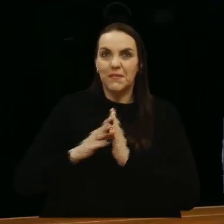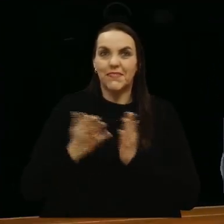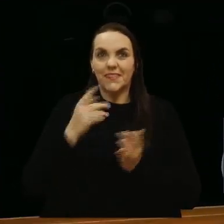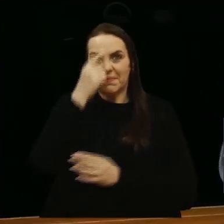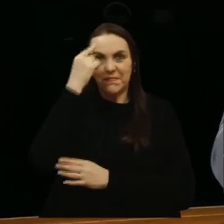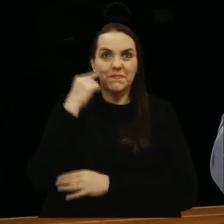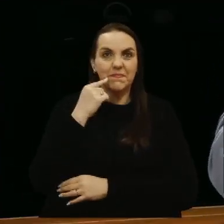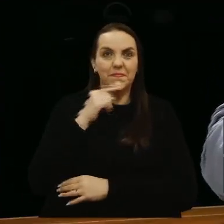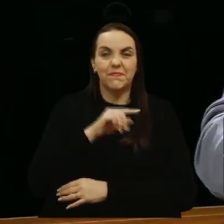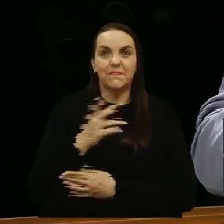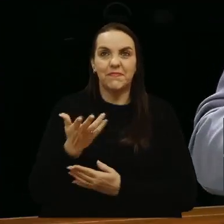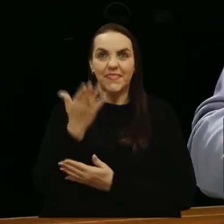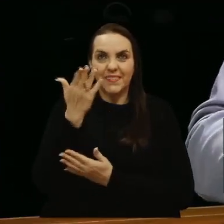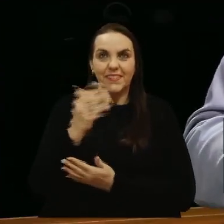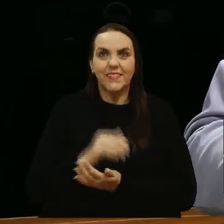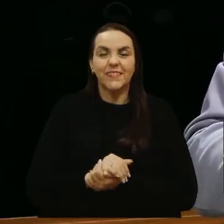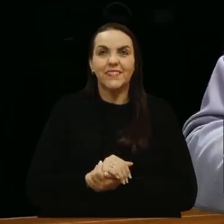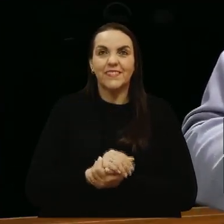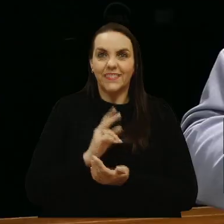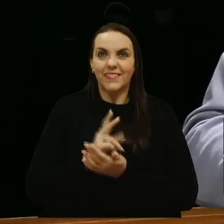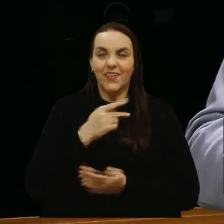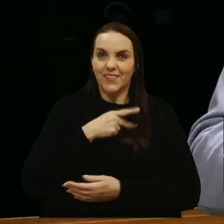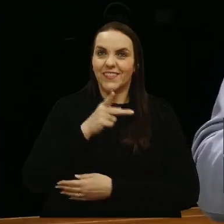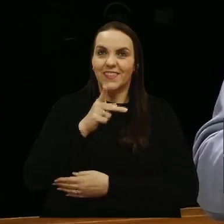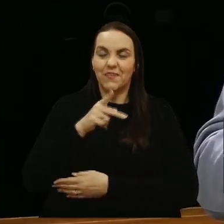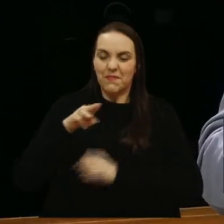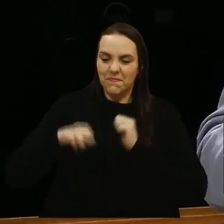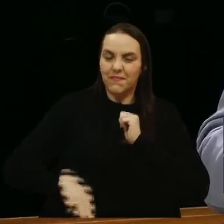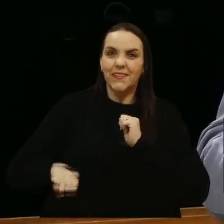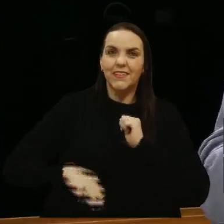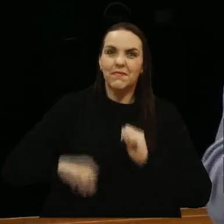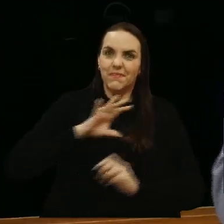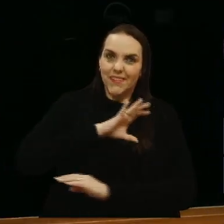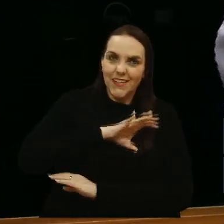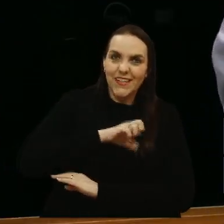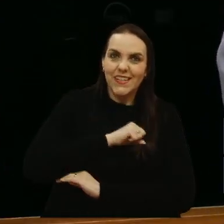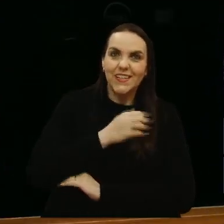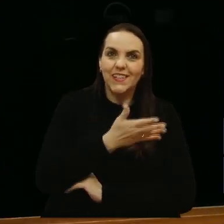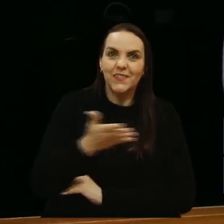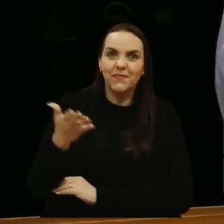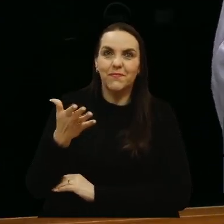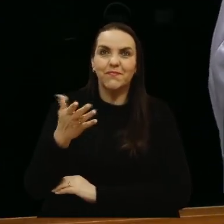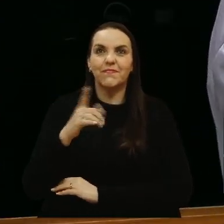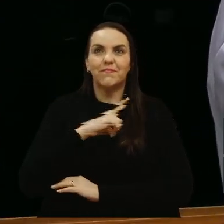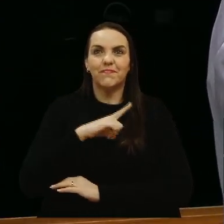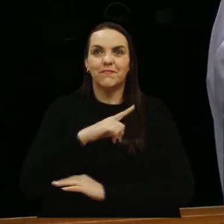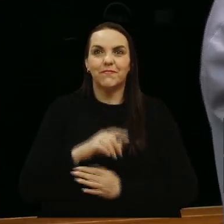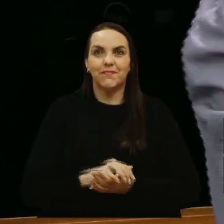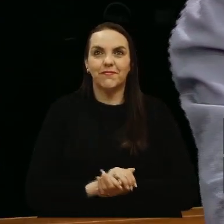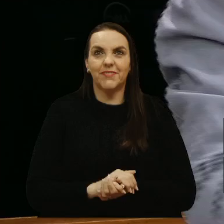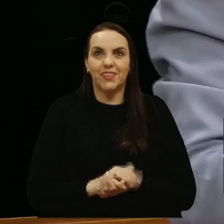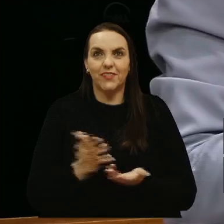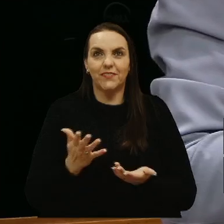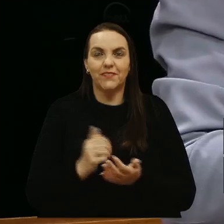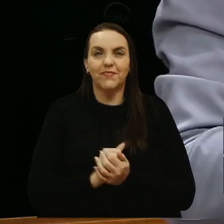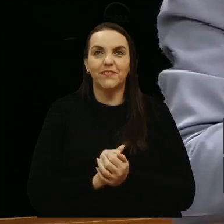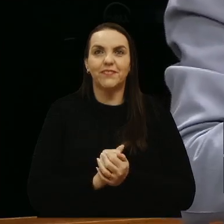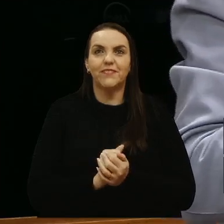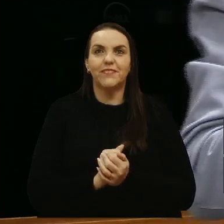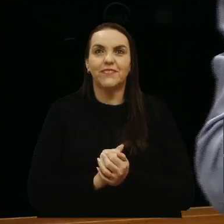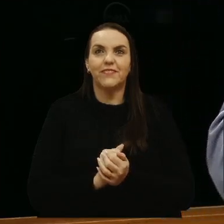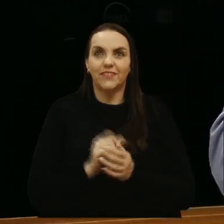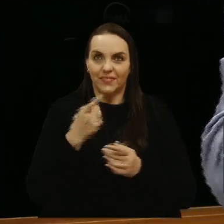para ele, Madrimilda, quanto amor. Então, muito feliz de estar com a senhora aqui, que foi a diretora, me lembro, no seu aniversário